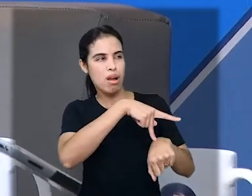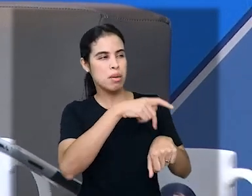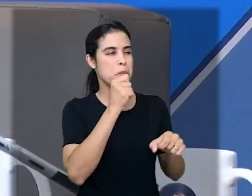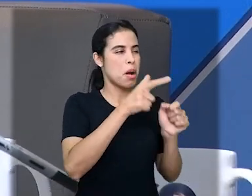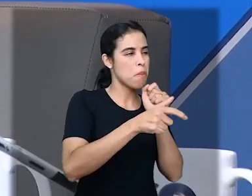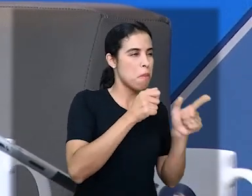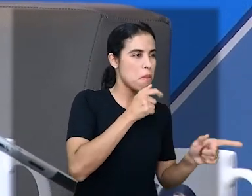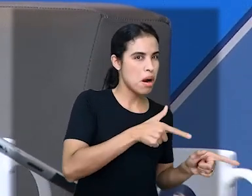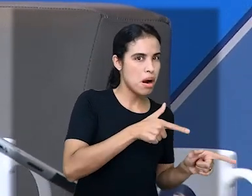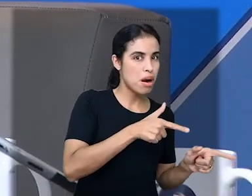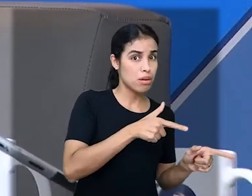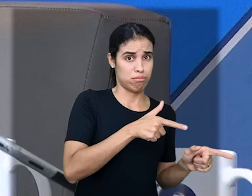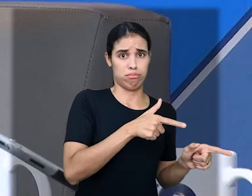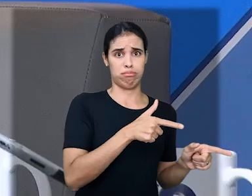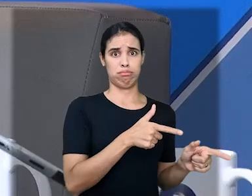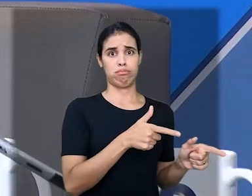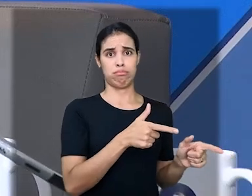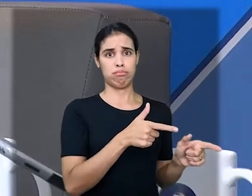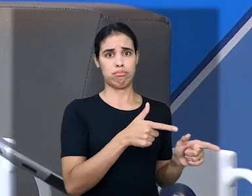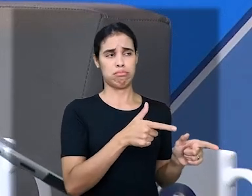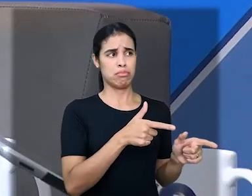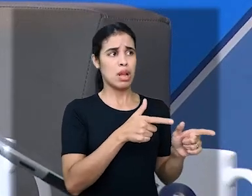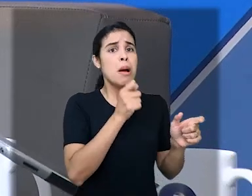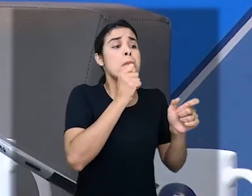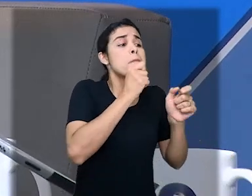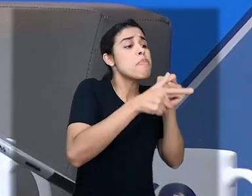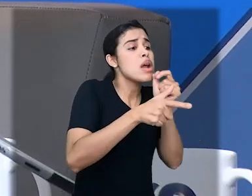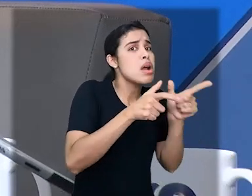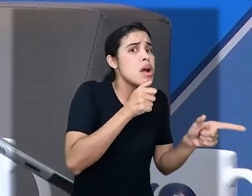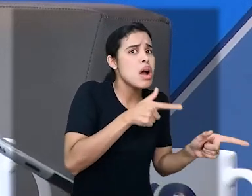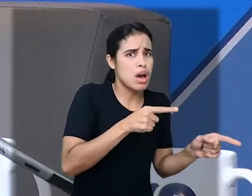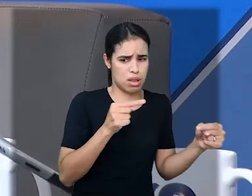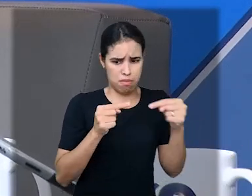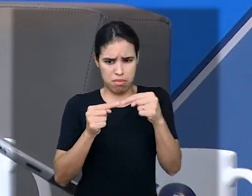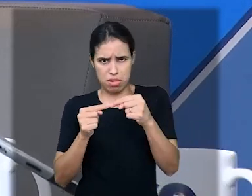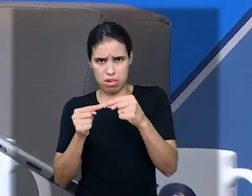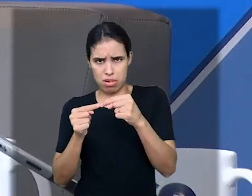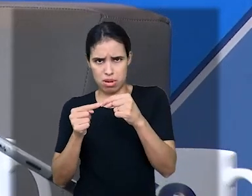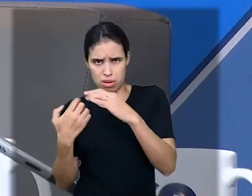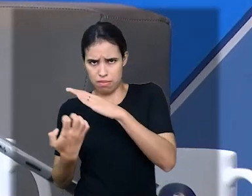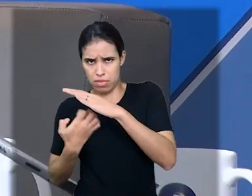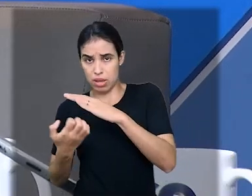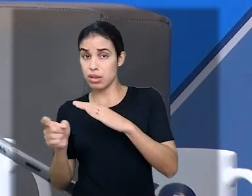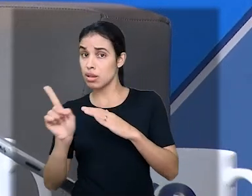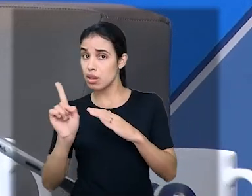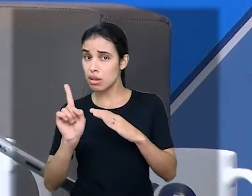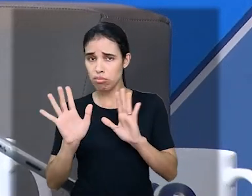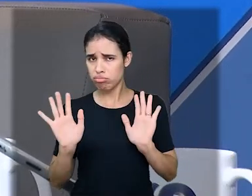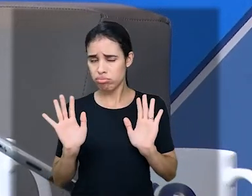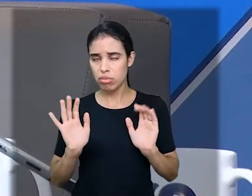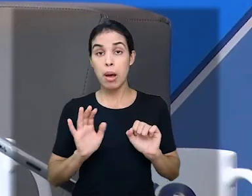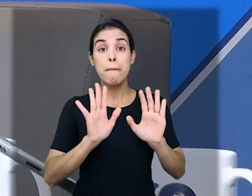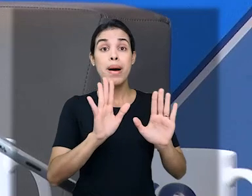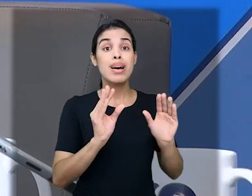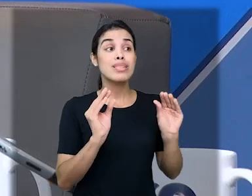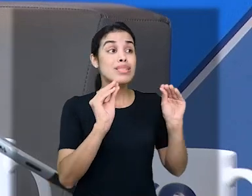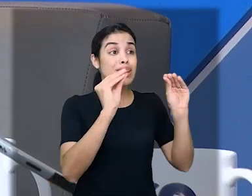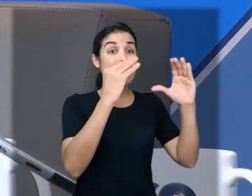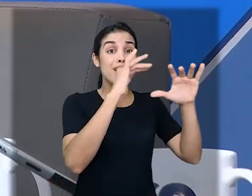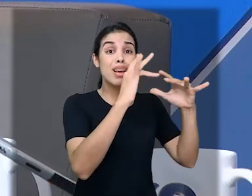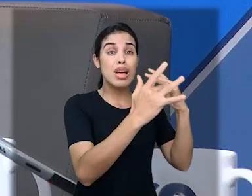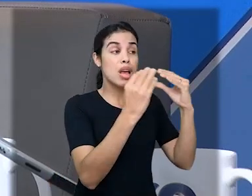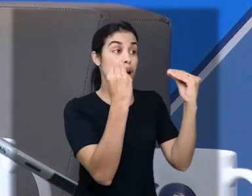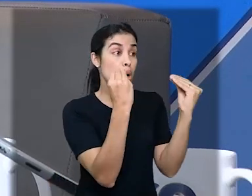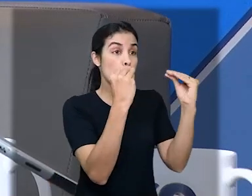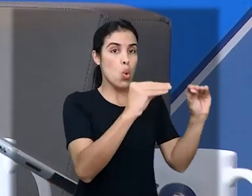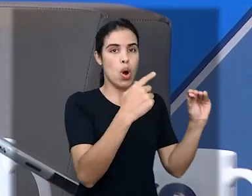país. Naquele caso, não tinha nada relacionado ao emprego, ao contrato de trabalho. Acontece que nas redes sociais dele, ele